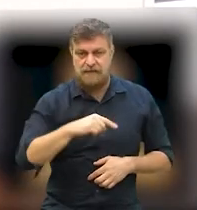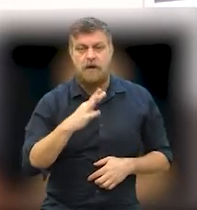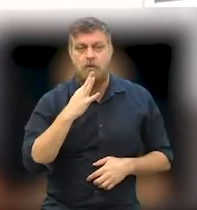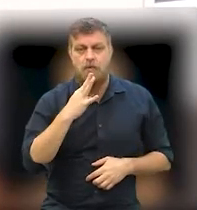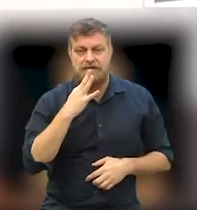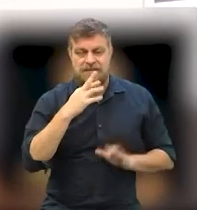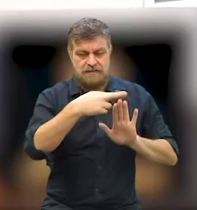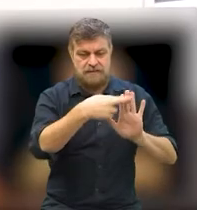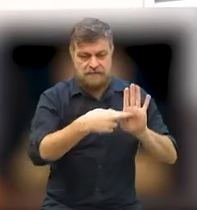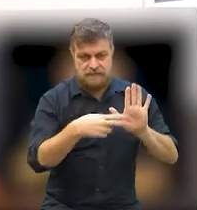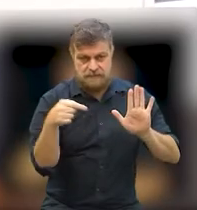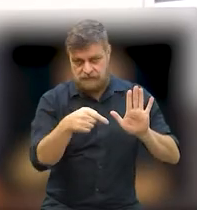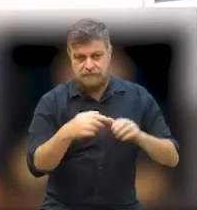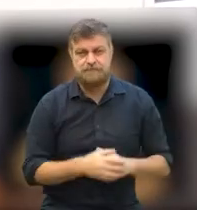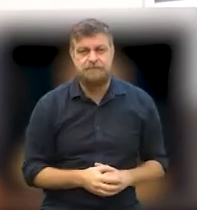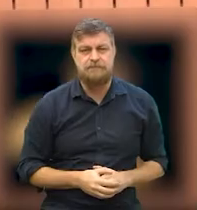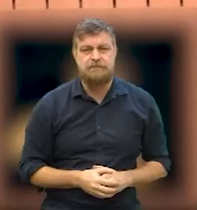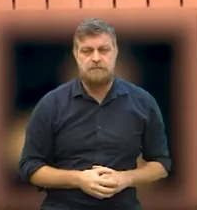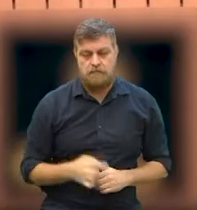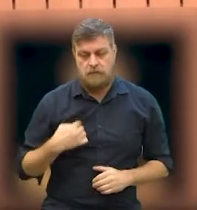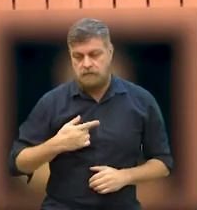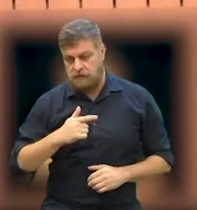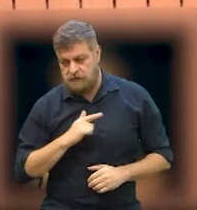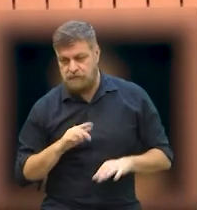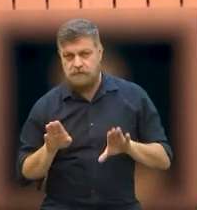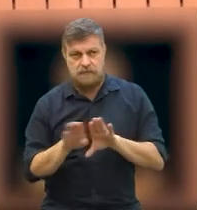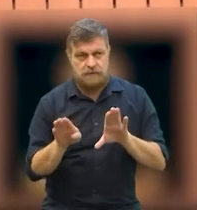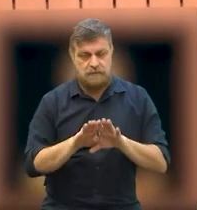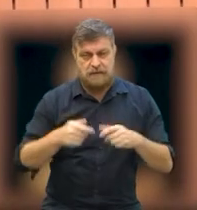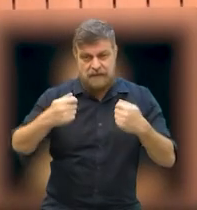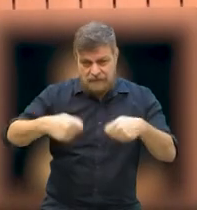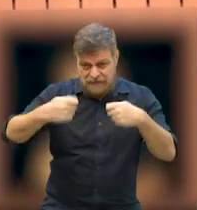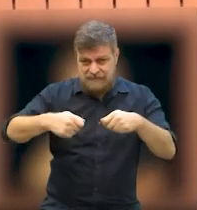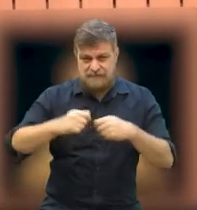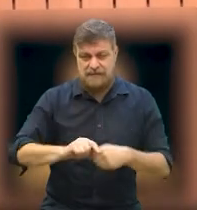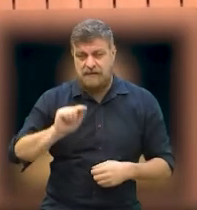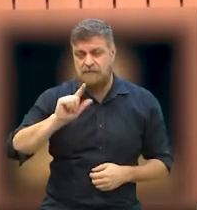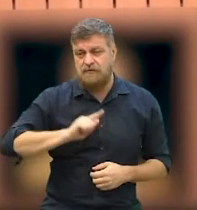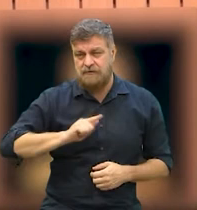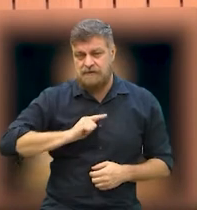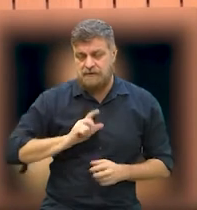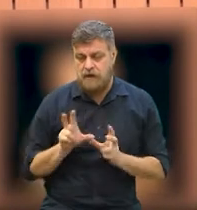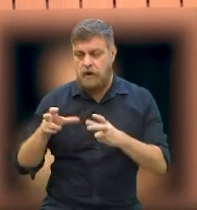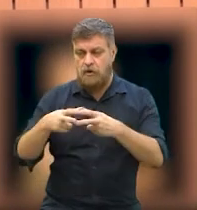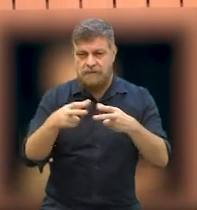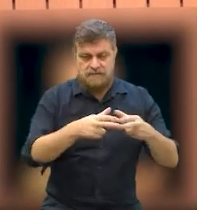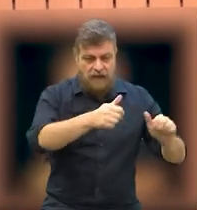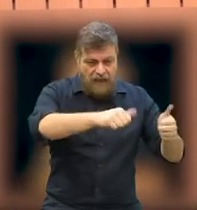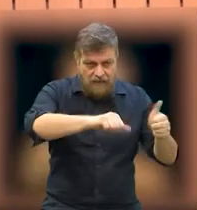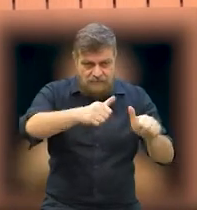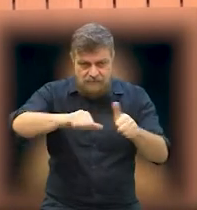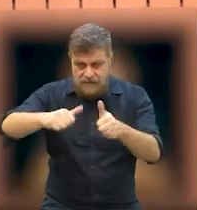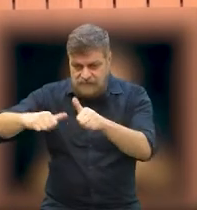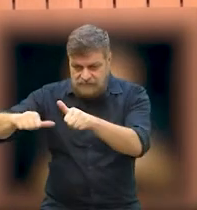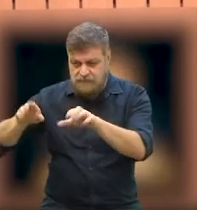administrados, tenham conhecimento dessa norma e ela seja única. Nós temos ainda, inclusive, também precisamos da aprovação de outras comissões